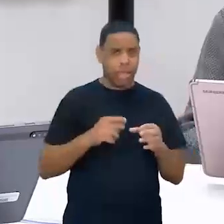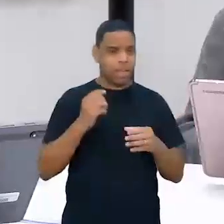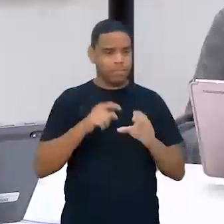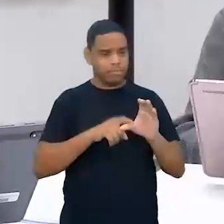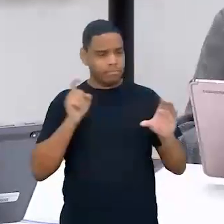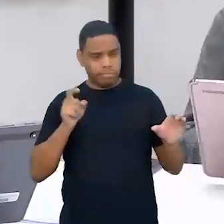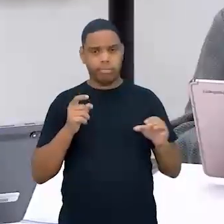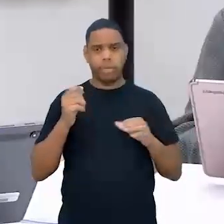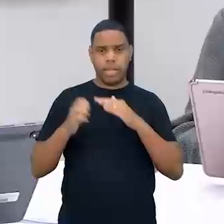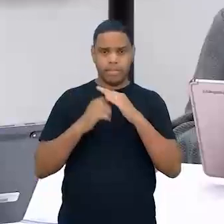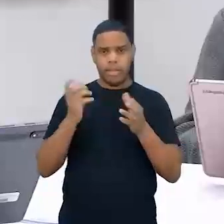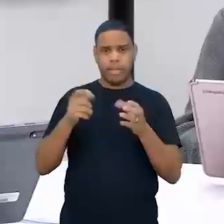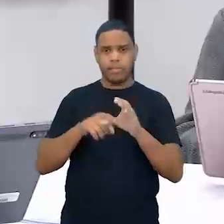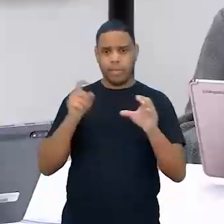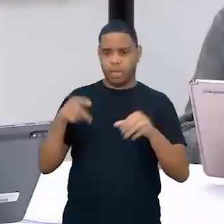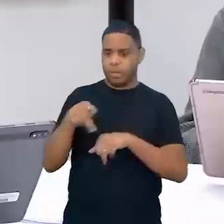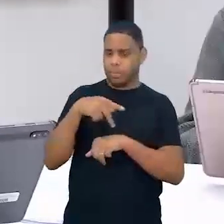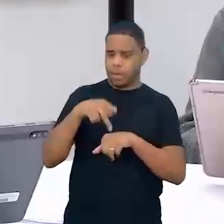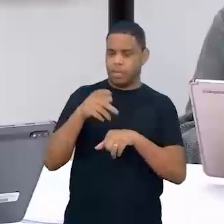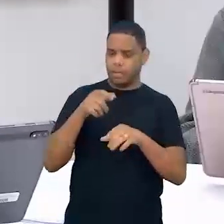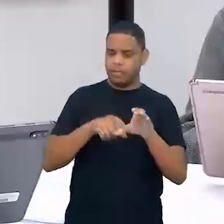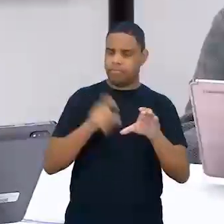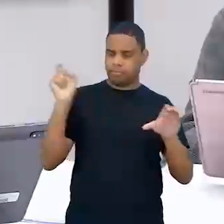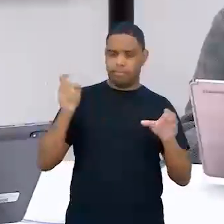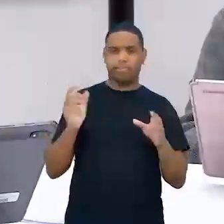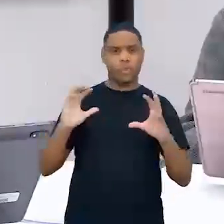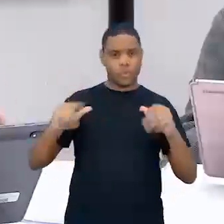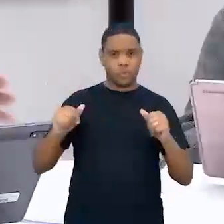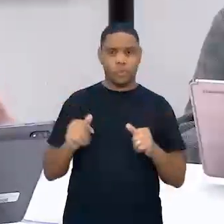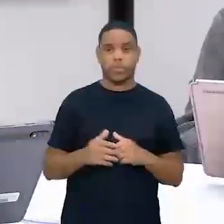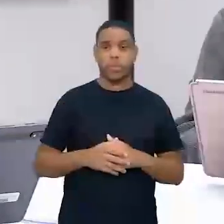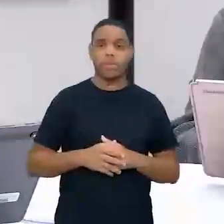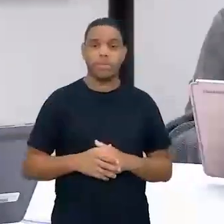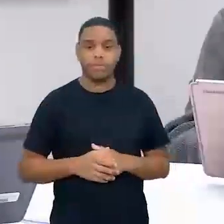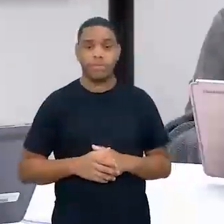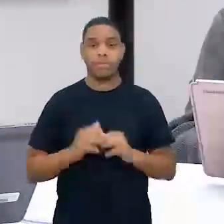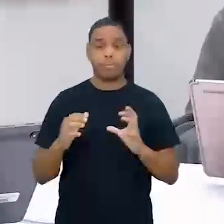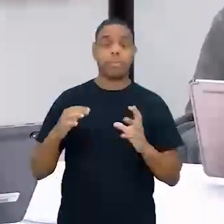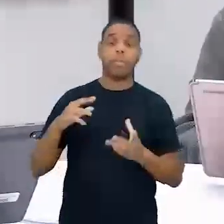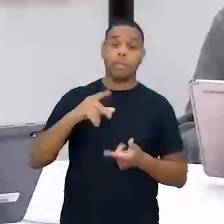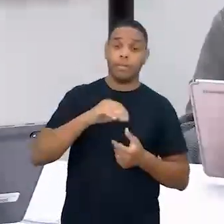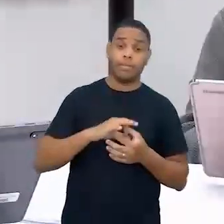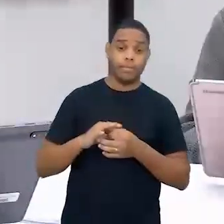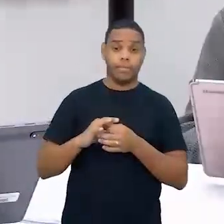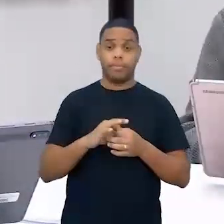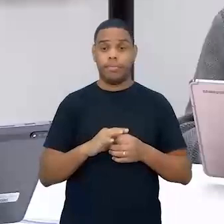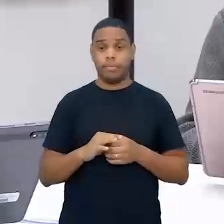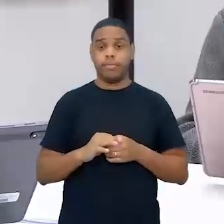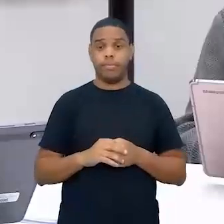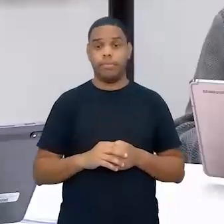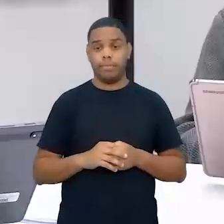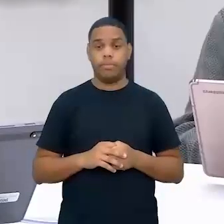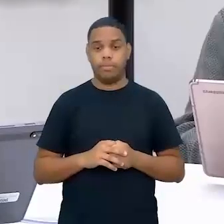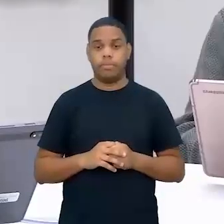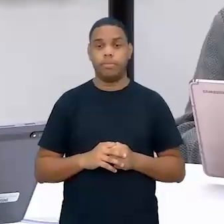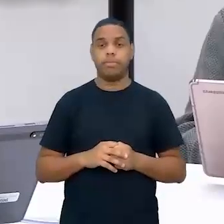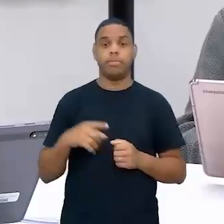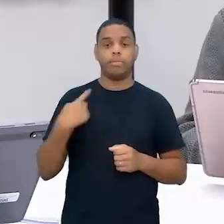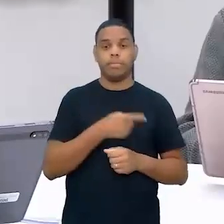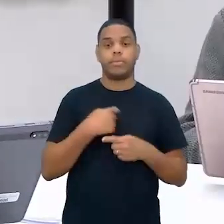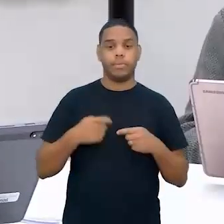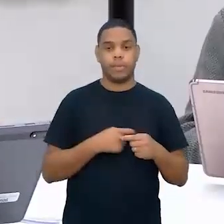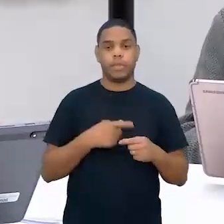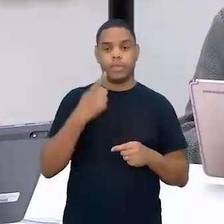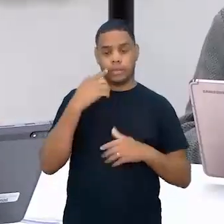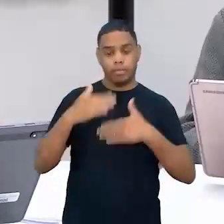empresas querem ser independentes, os países querem ser independentes. Só que num mundo tão conectado, a gente precisa desenvolver